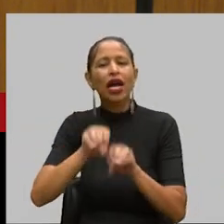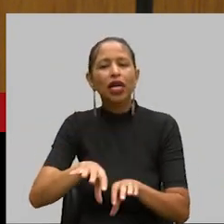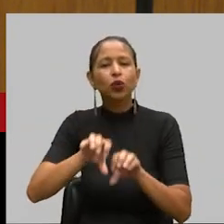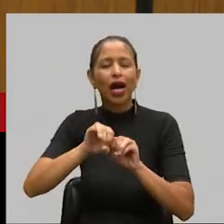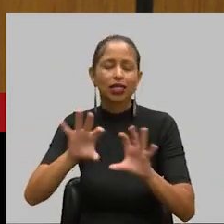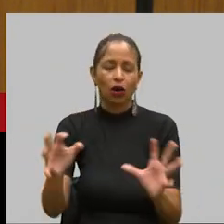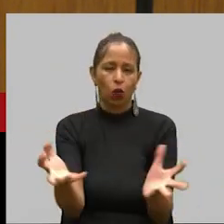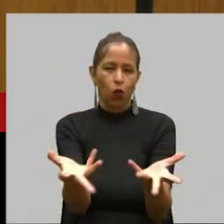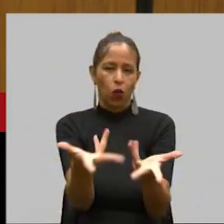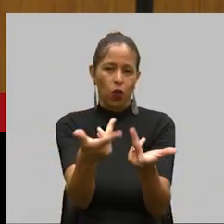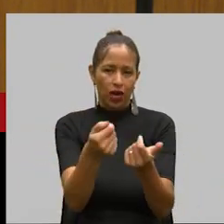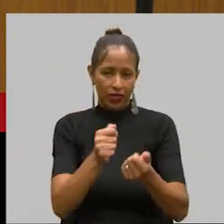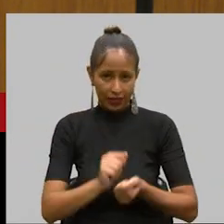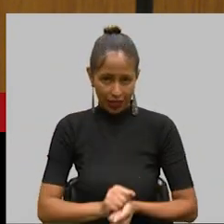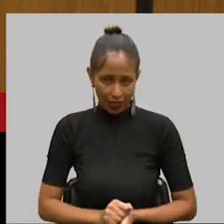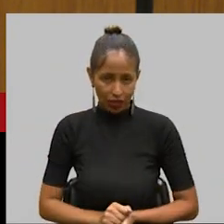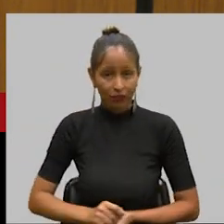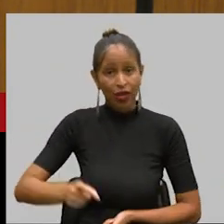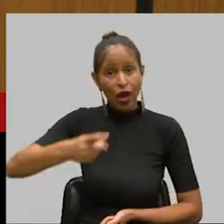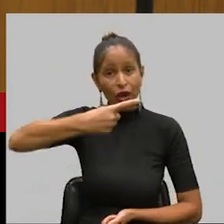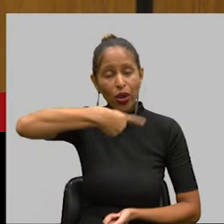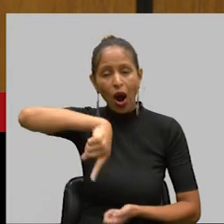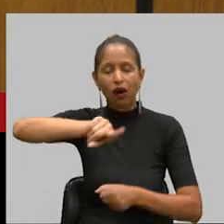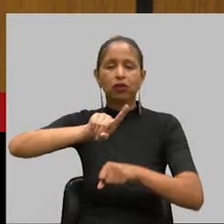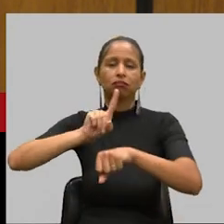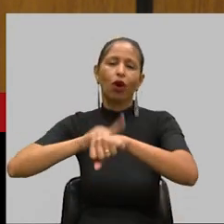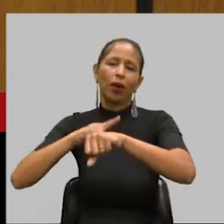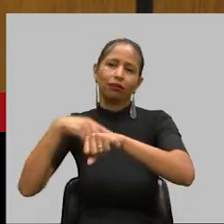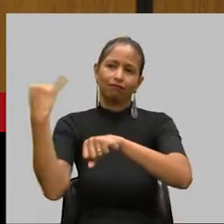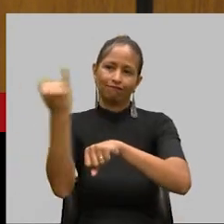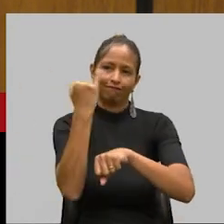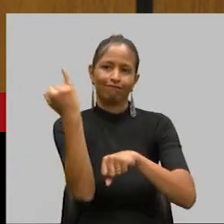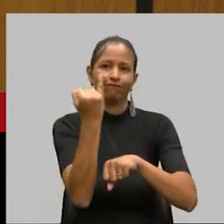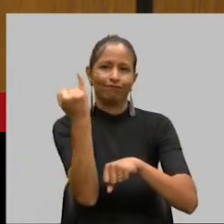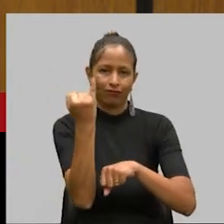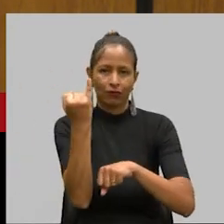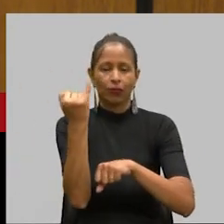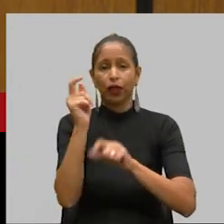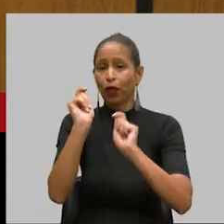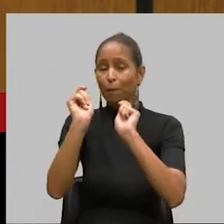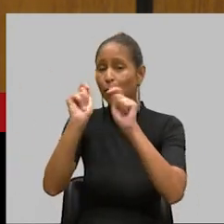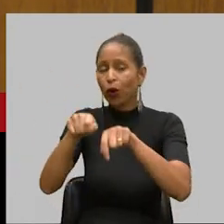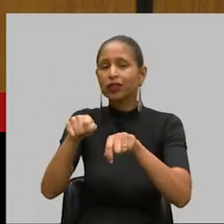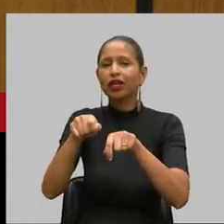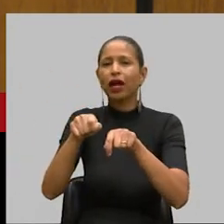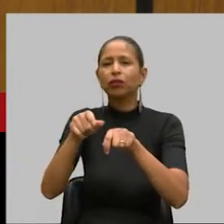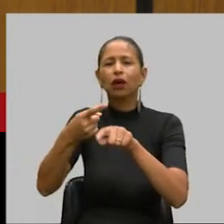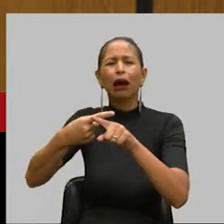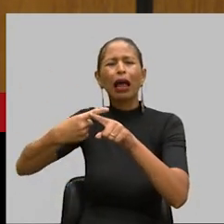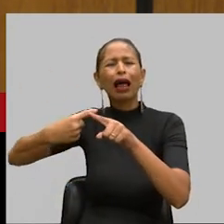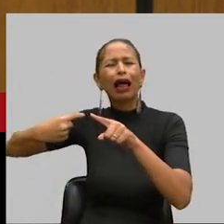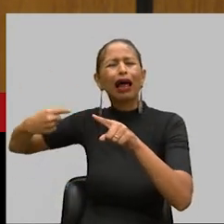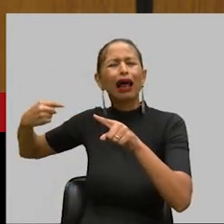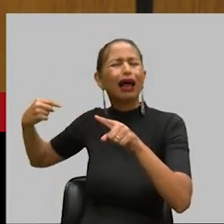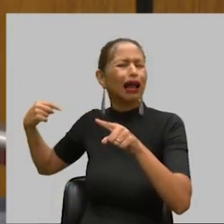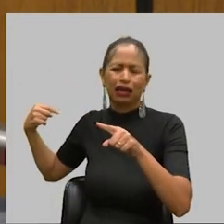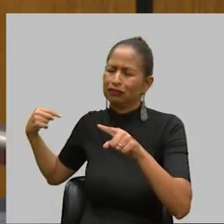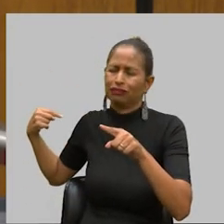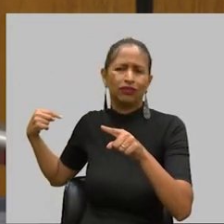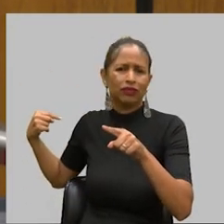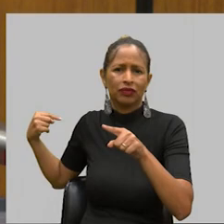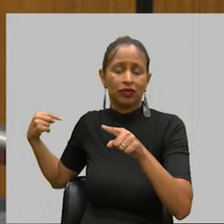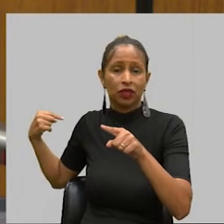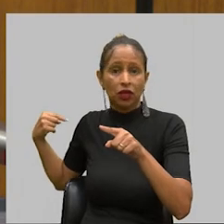qualidade e nós nesse momento tão importante nós não podemos retroceder eu vejo que o